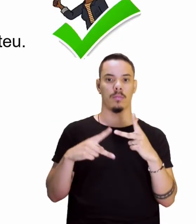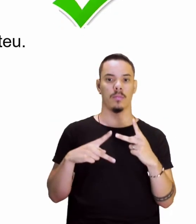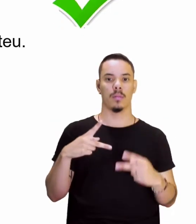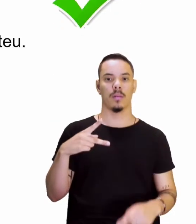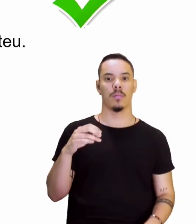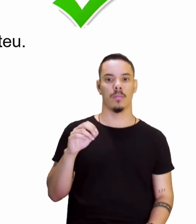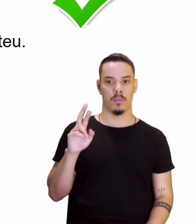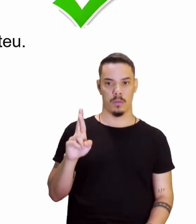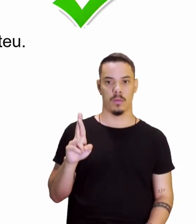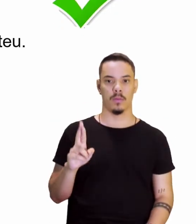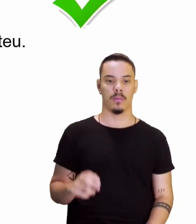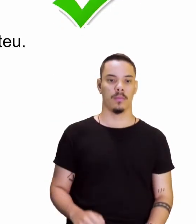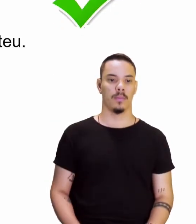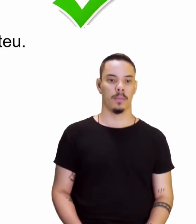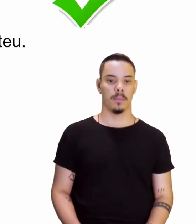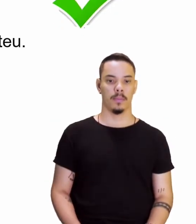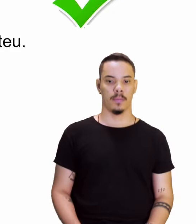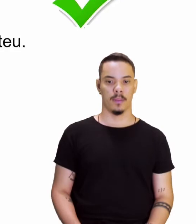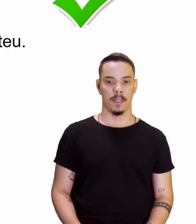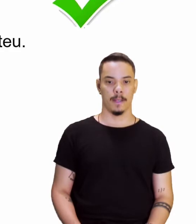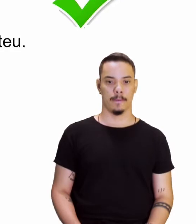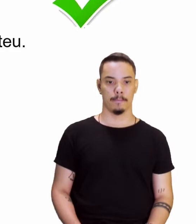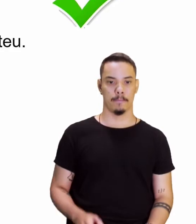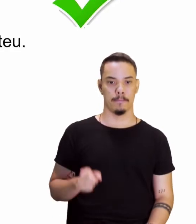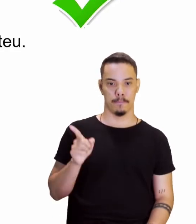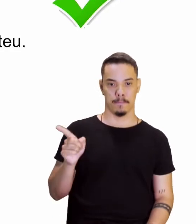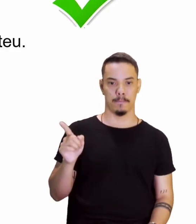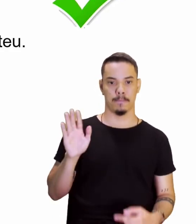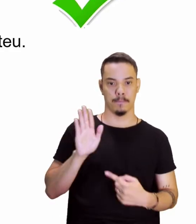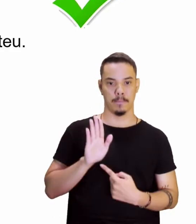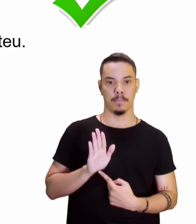Mais outra aqui, ó. Ele